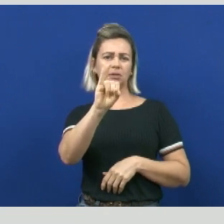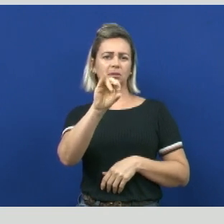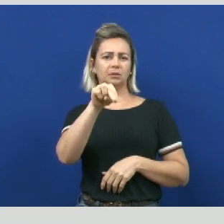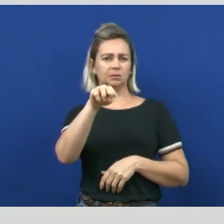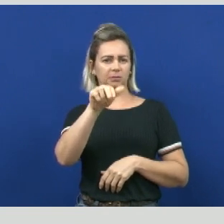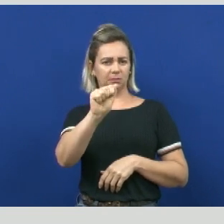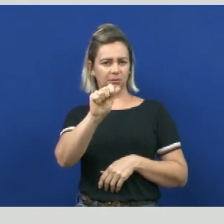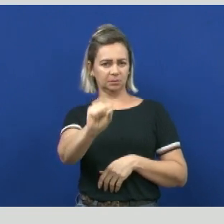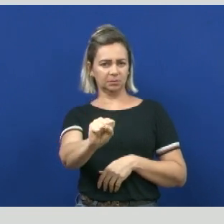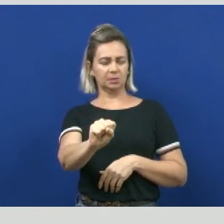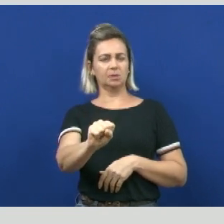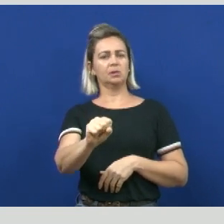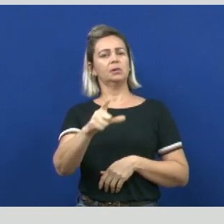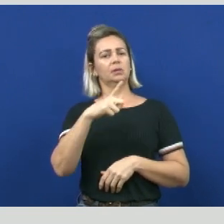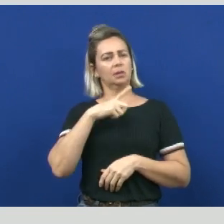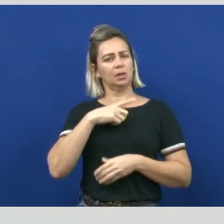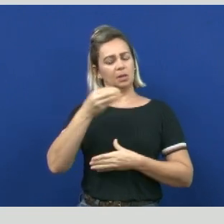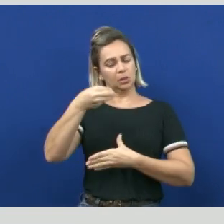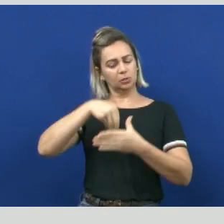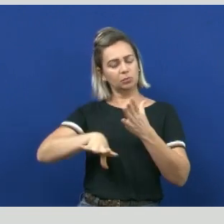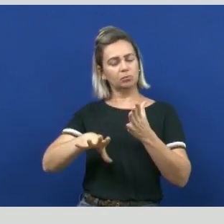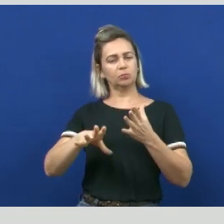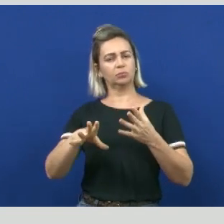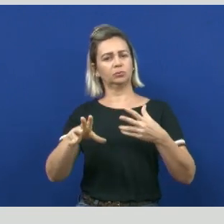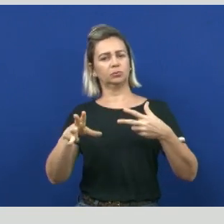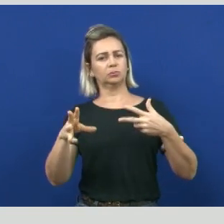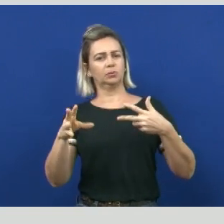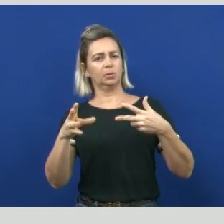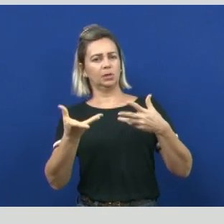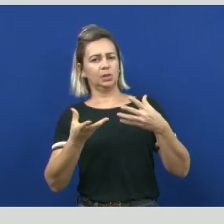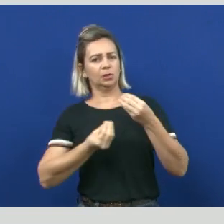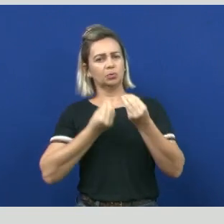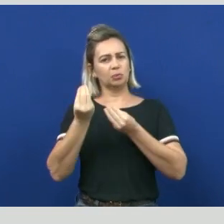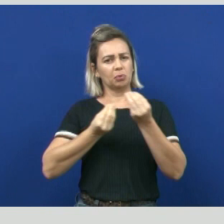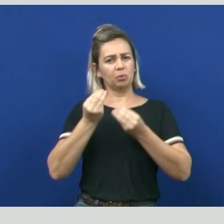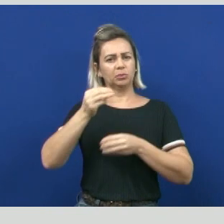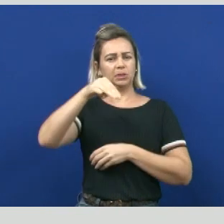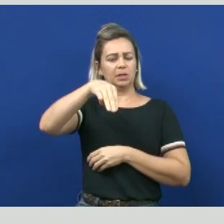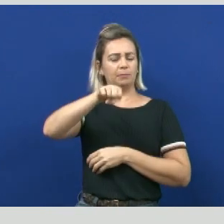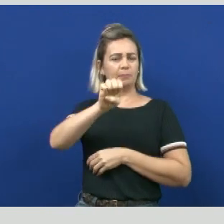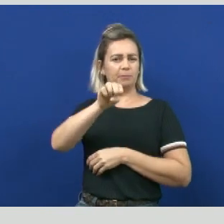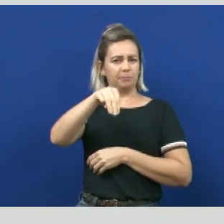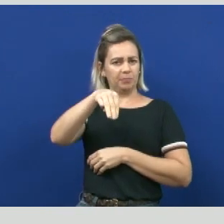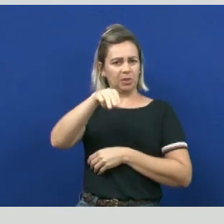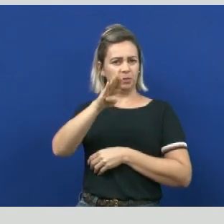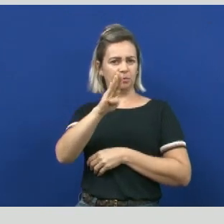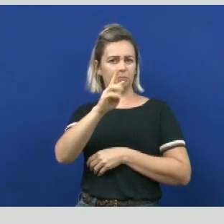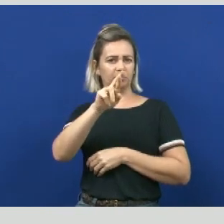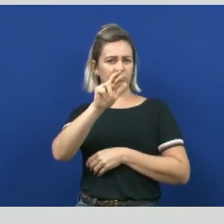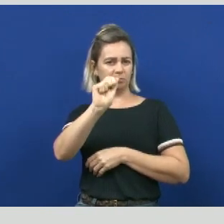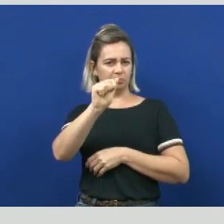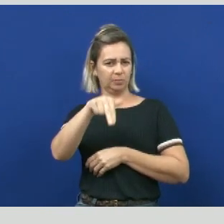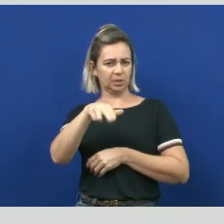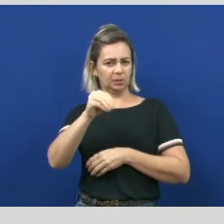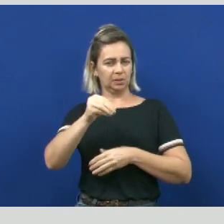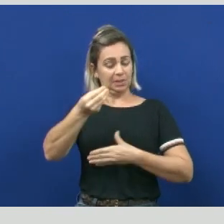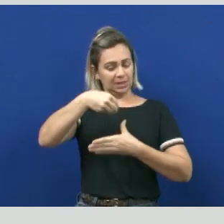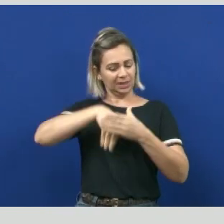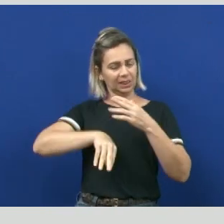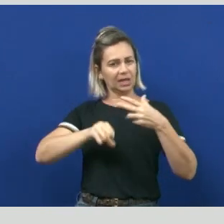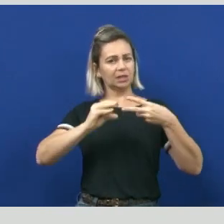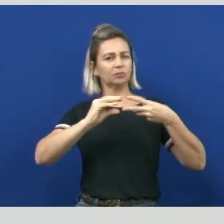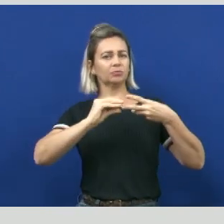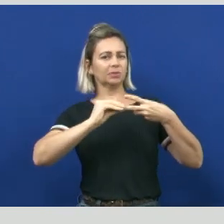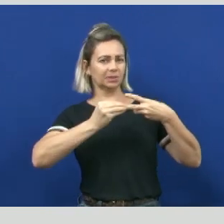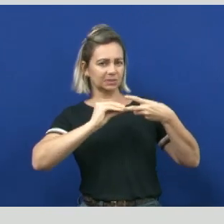elas fazem parte da membrana plasmática, né, encontrada numa estrutura da célula, né. Também